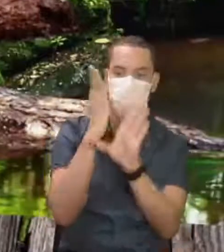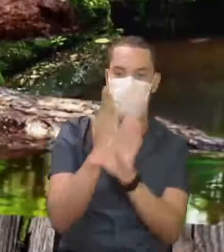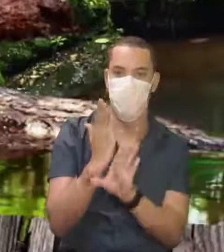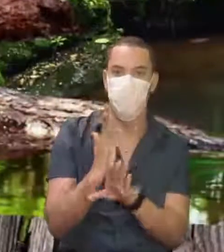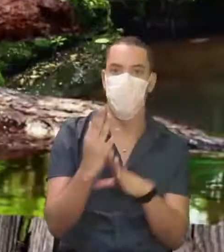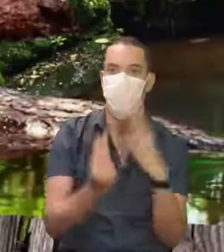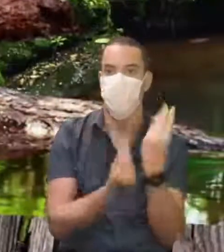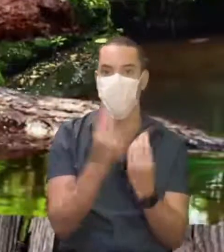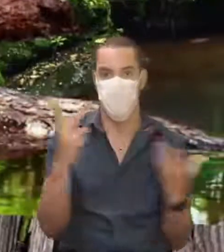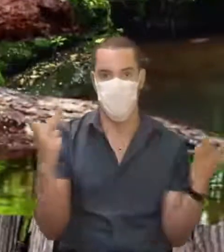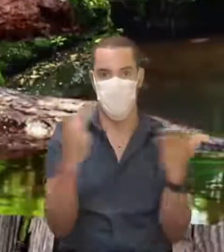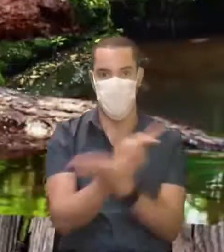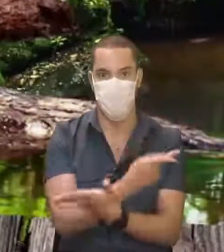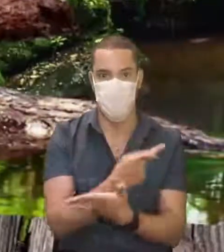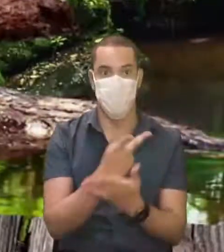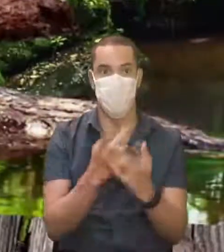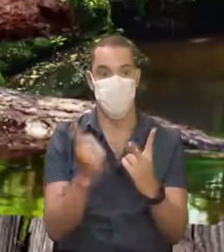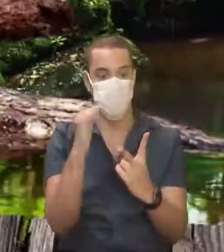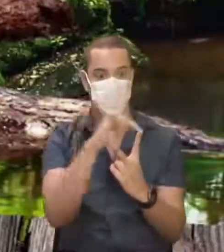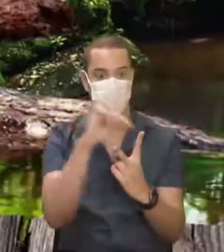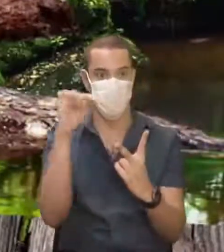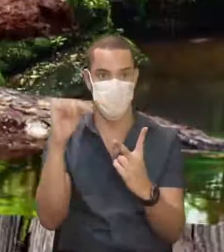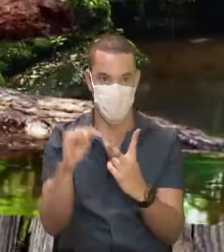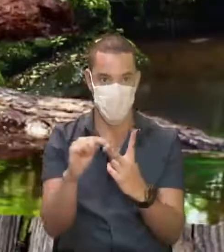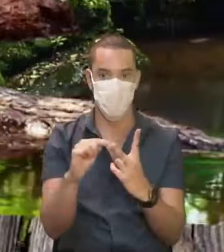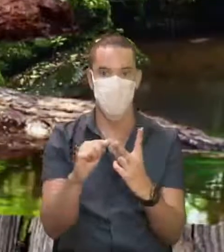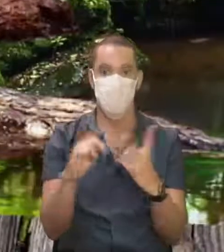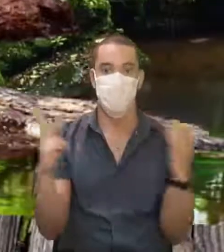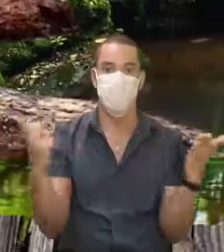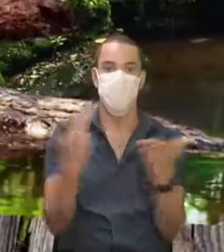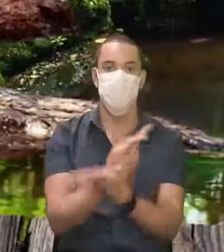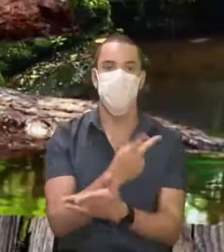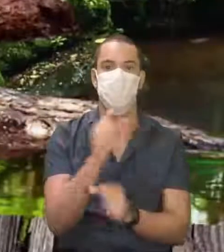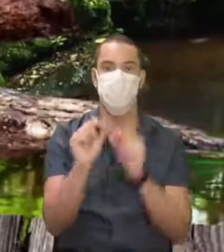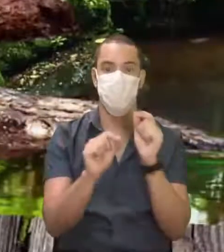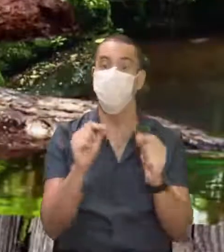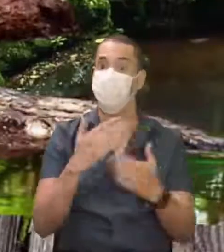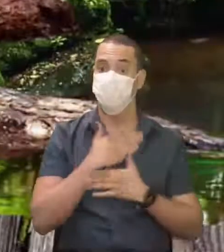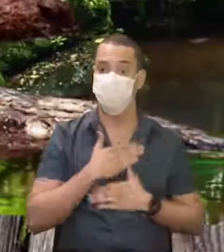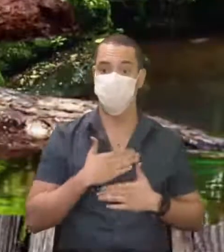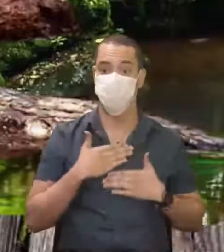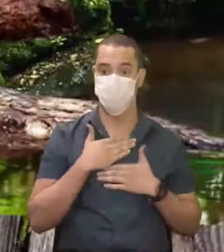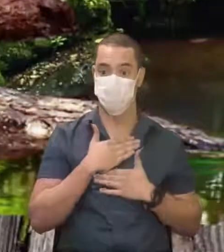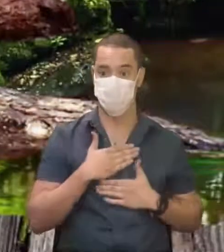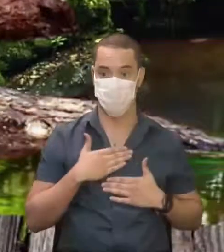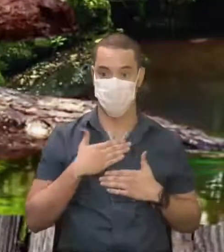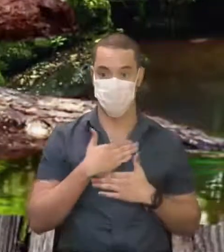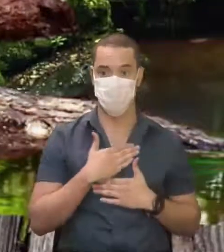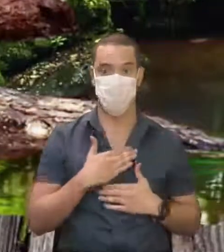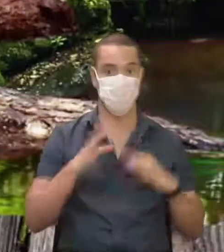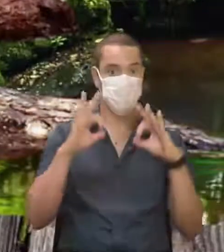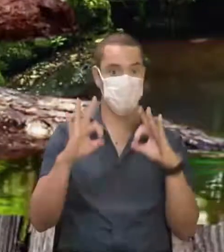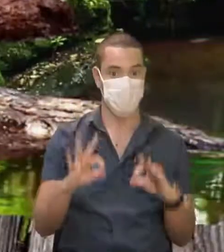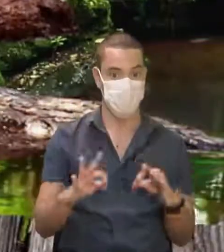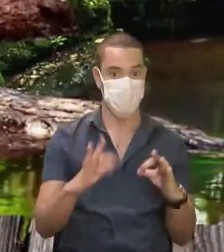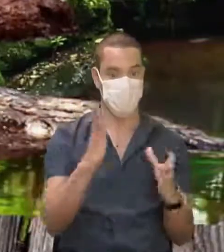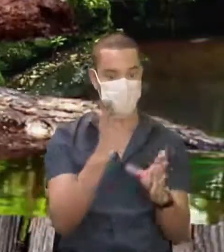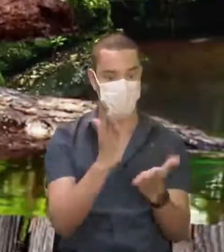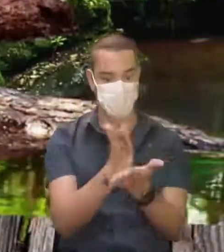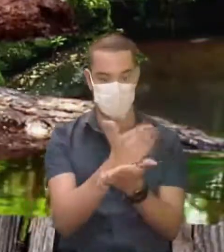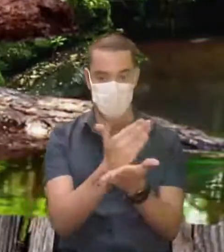os processos de divisões ou mitose ou meiose ocorreram de forma satisfatória. Se tá a distribuição